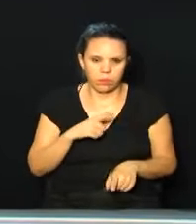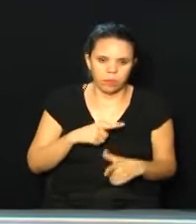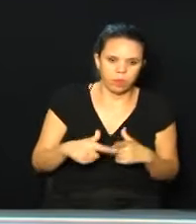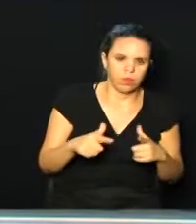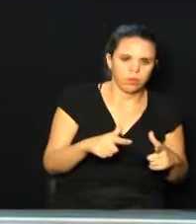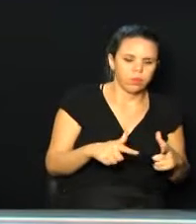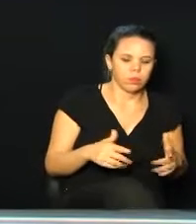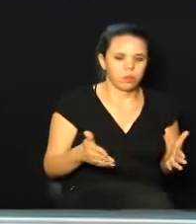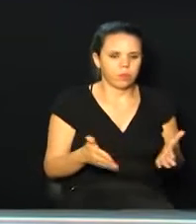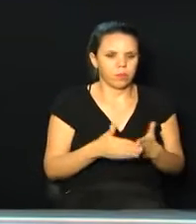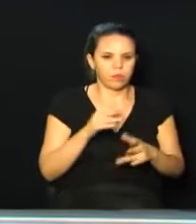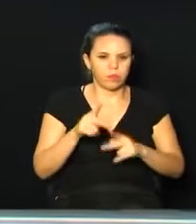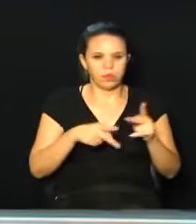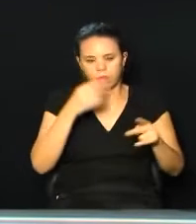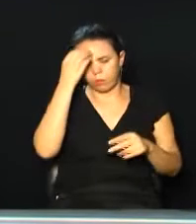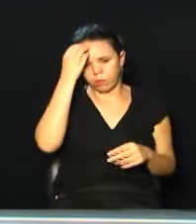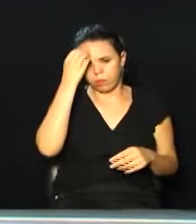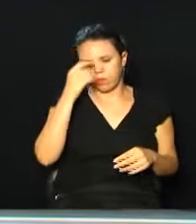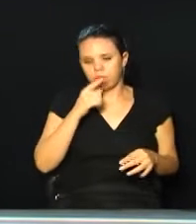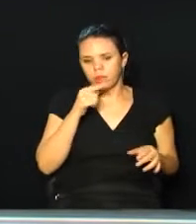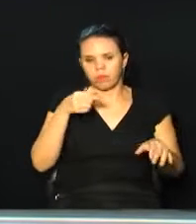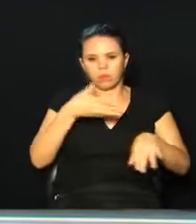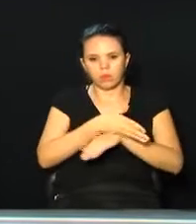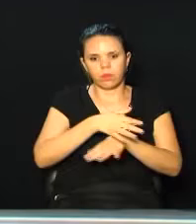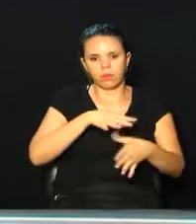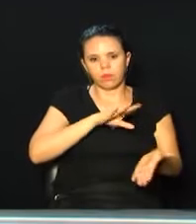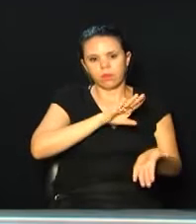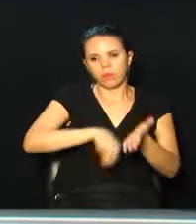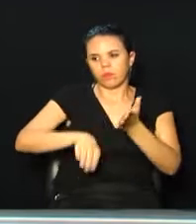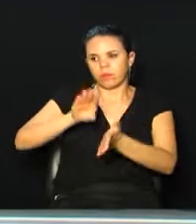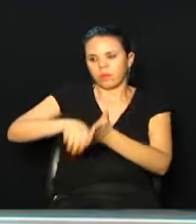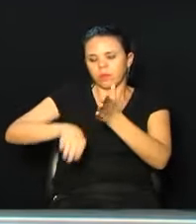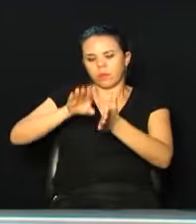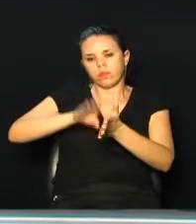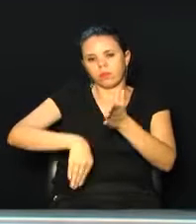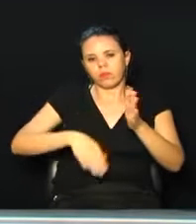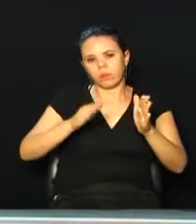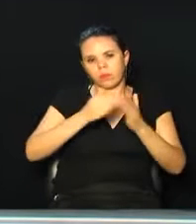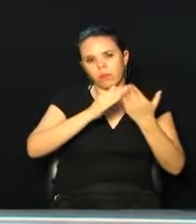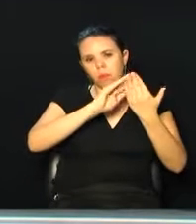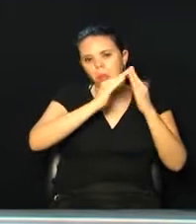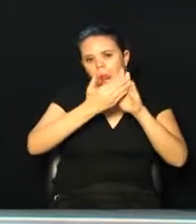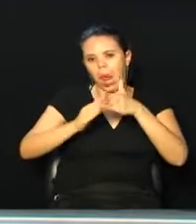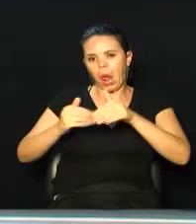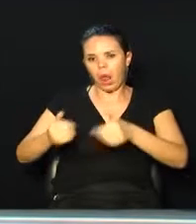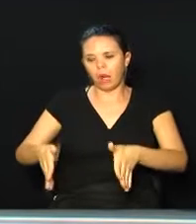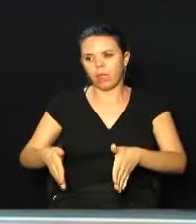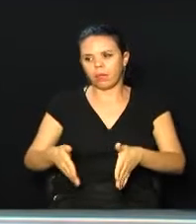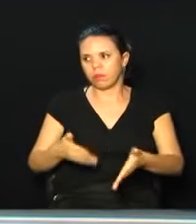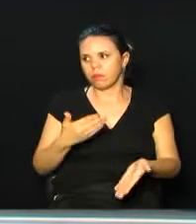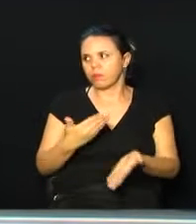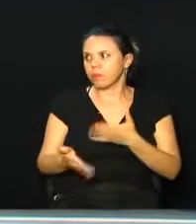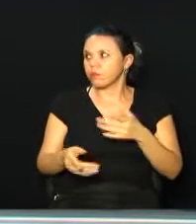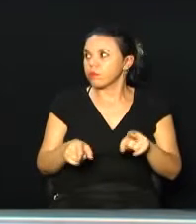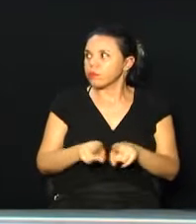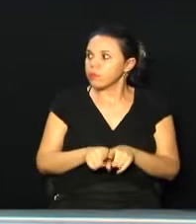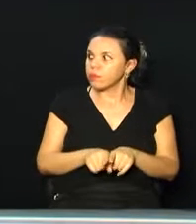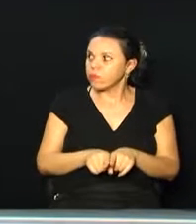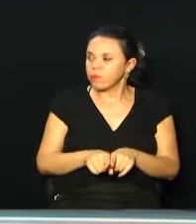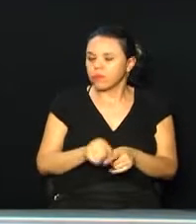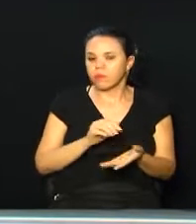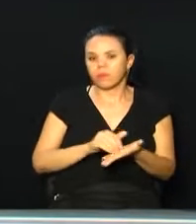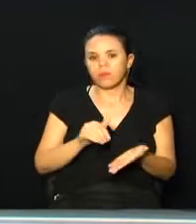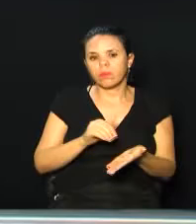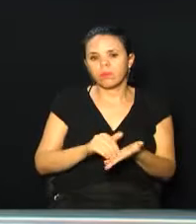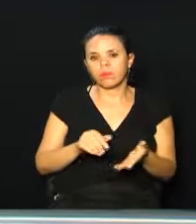social. Muitas vezes a água entra e leva tudo, até a questão da segurança alimentar. Então, essas secretarias, como a dos